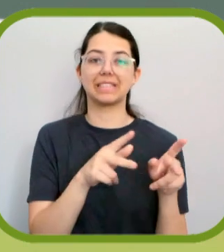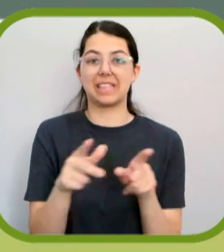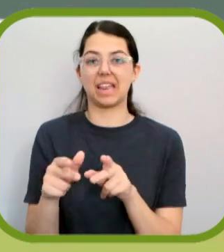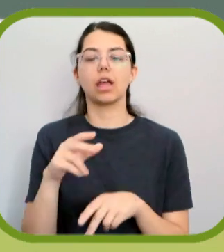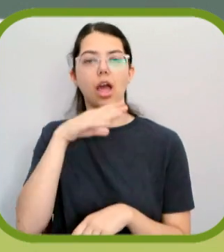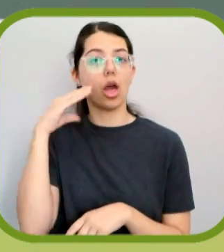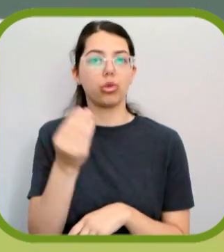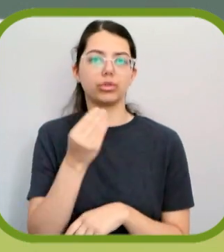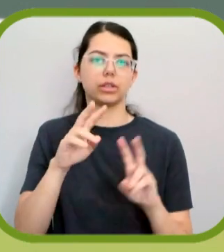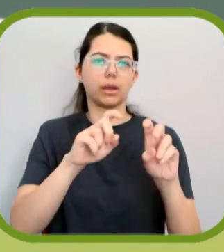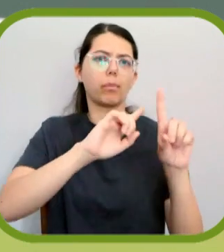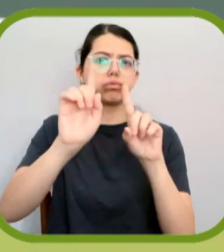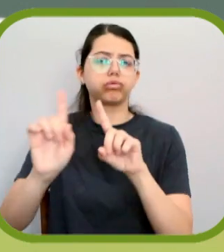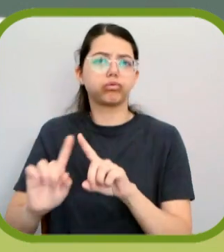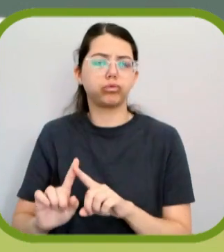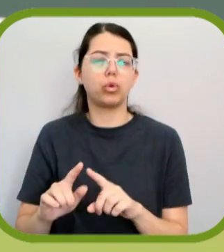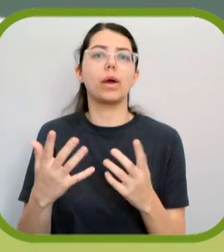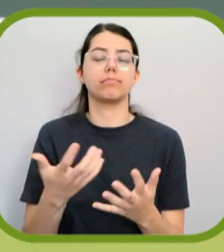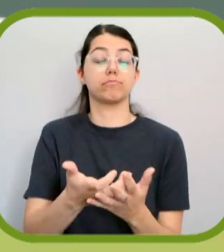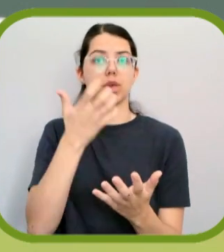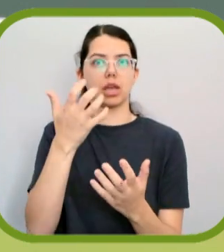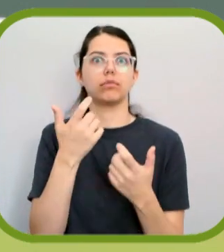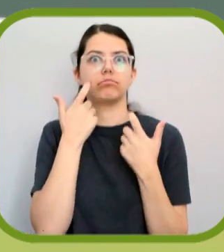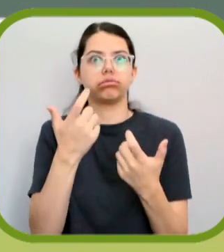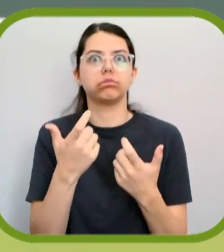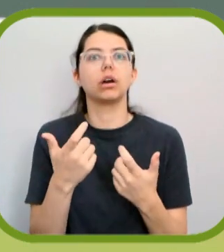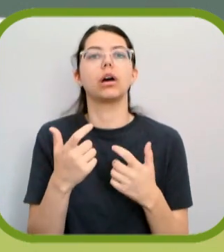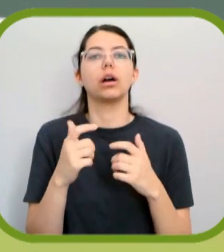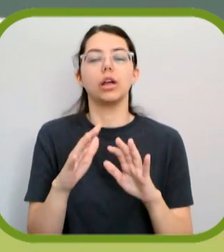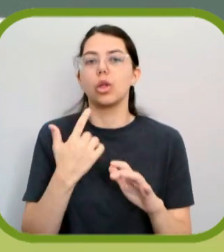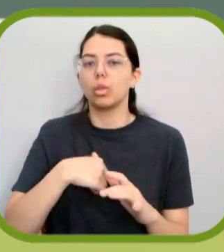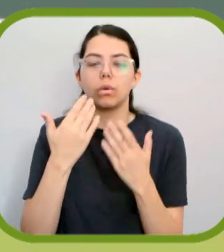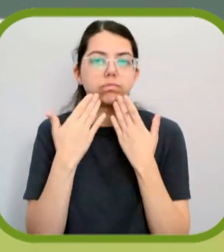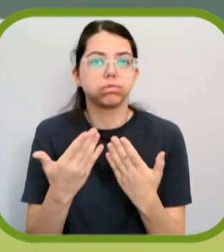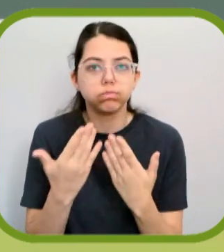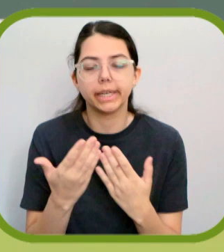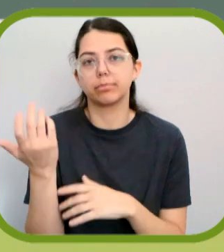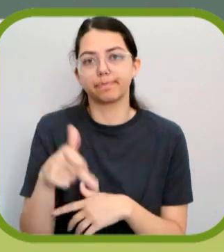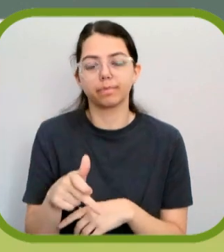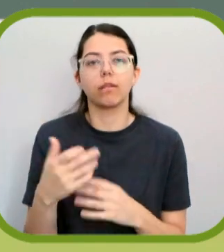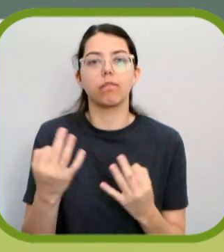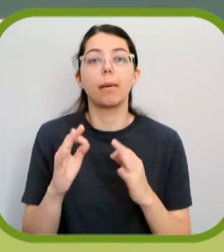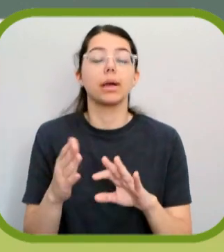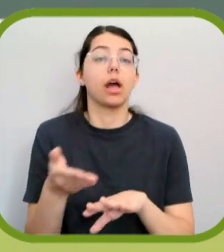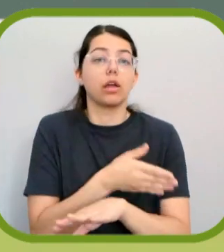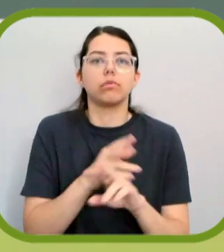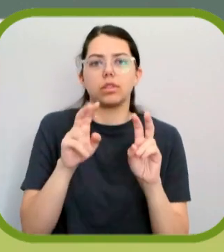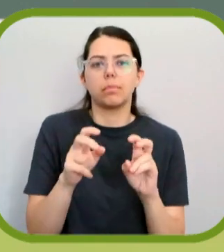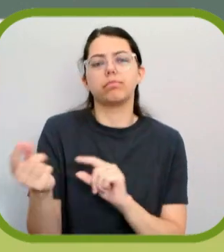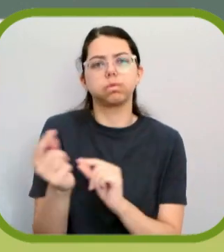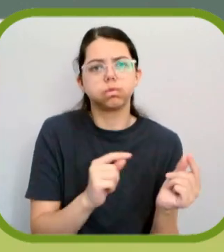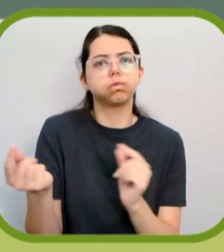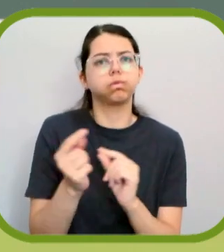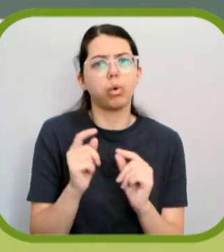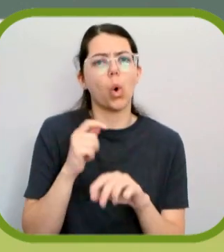De facto, a série Adolescência trouxe uma série de temas para a Ribalta, apesar de agradecemos todos muito que isso tenha acontecido, apesar